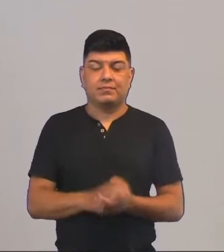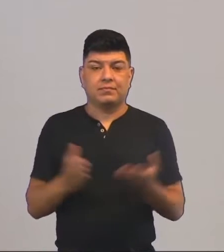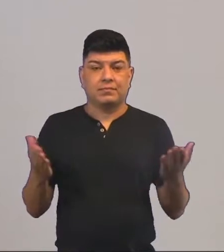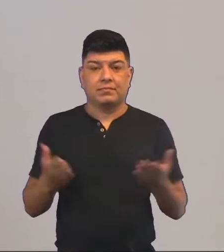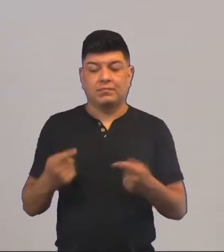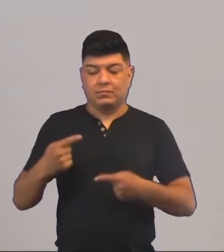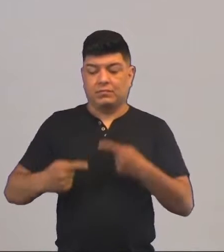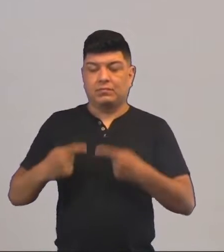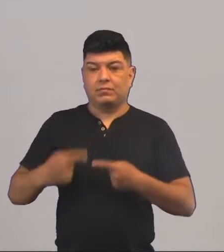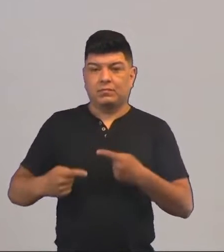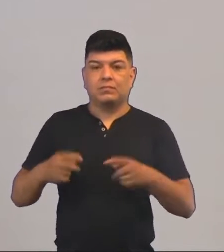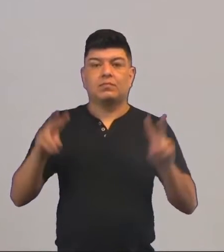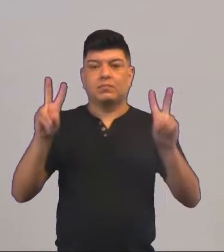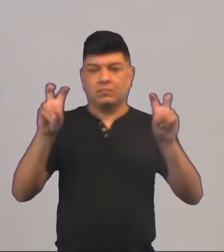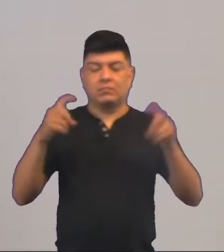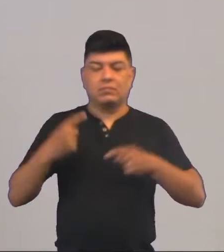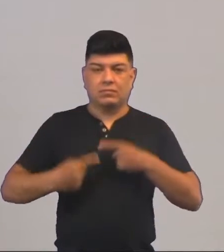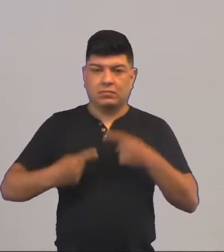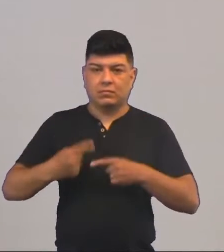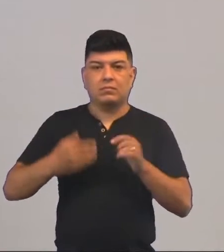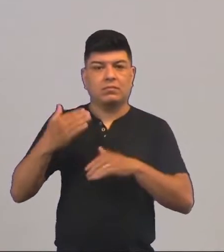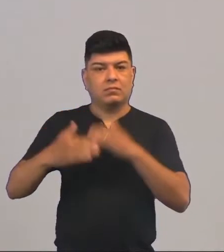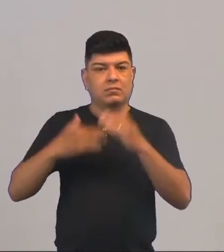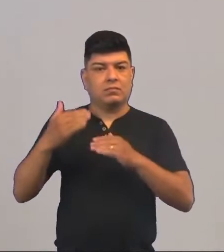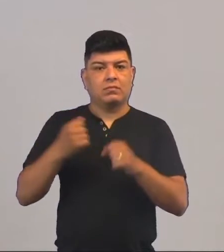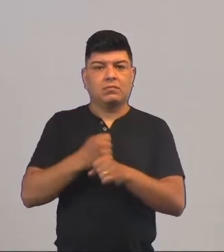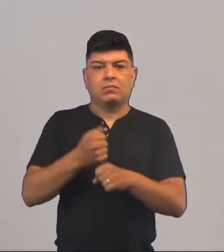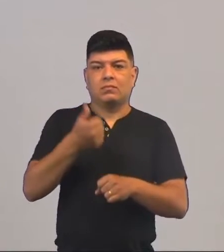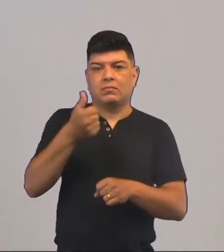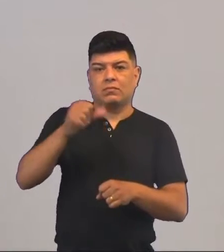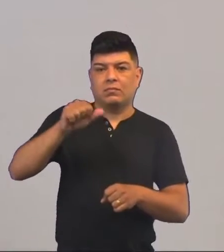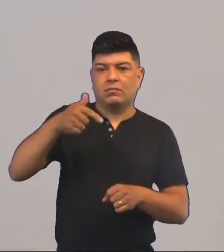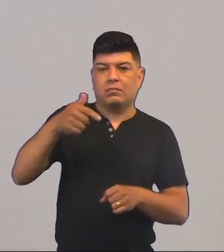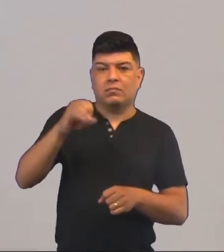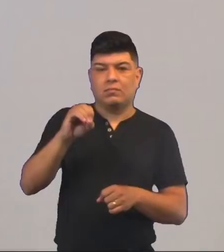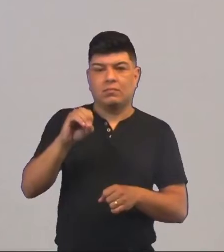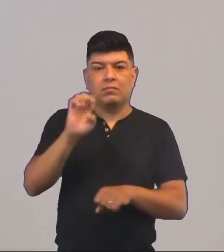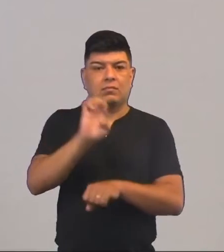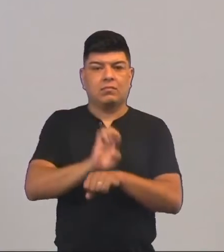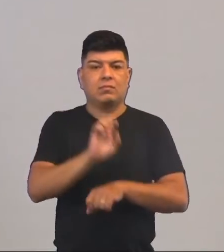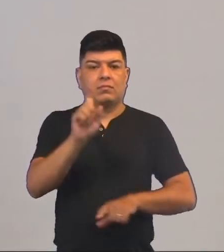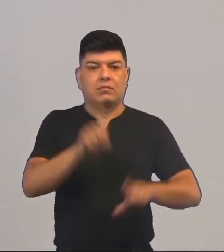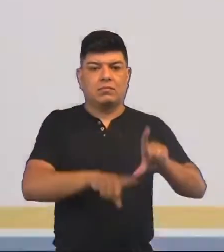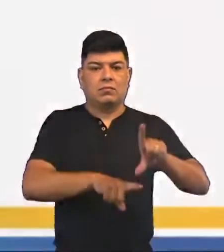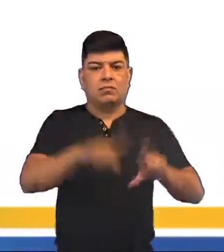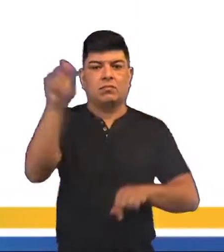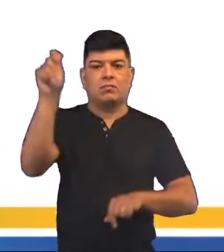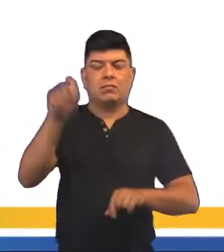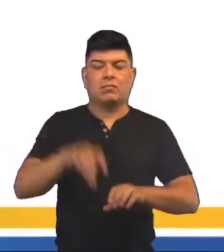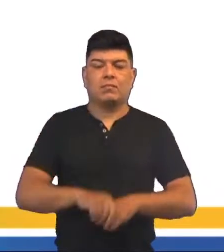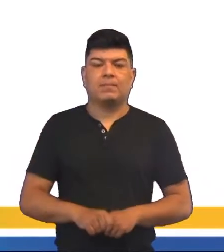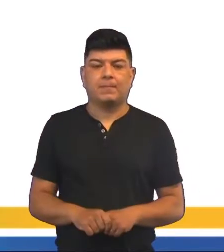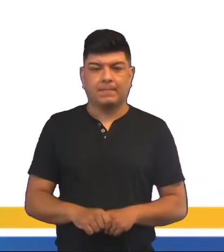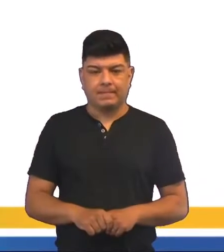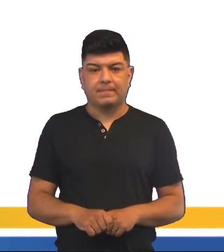da política desenvolvimentista ali na década de 70, né, em relação ao estado do Acre. Vamos lá?